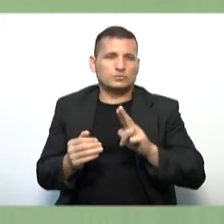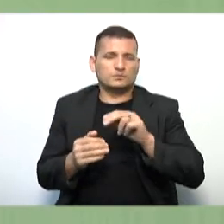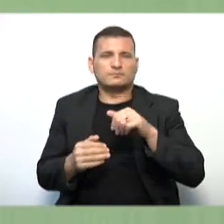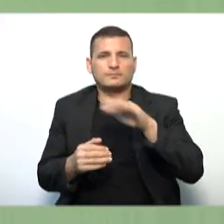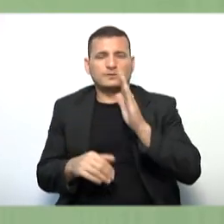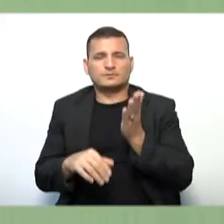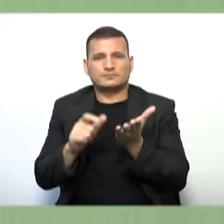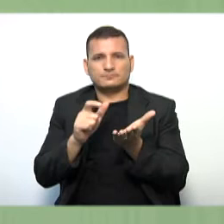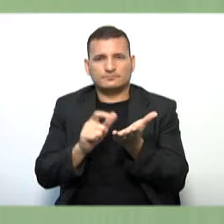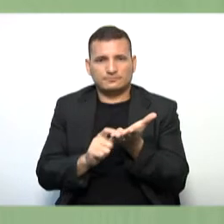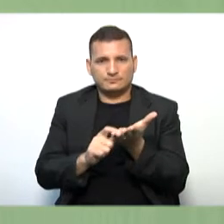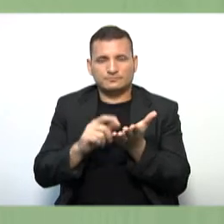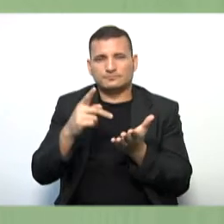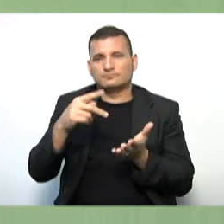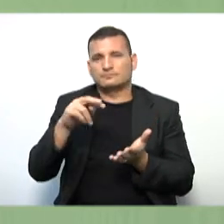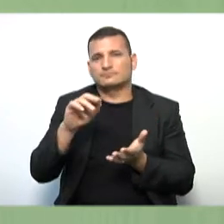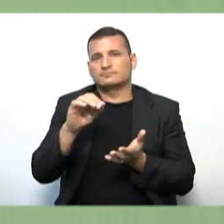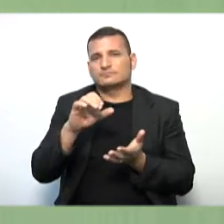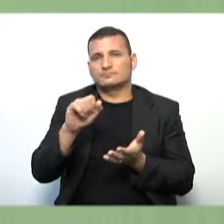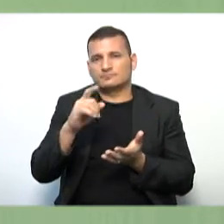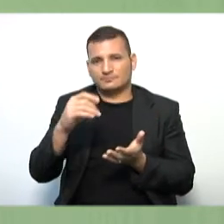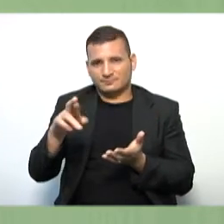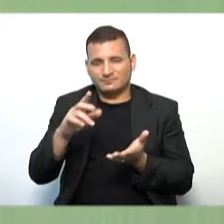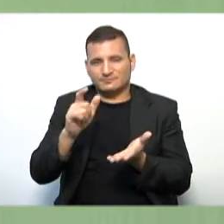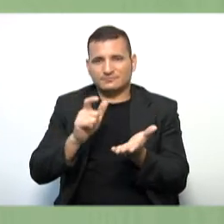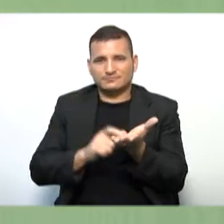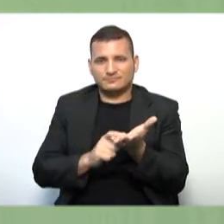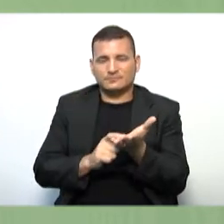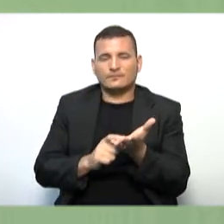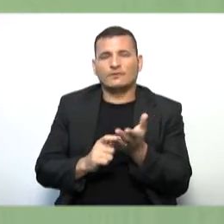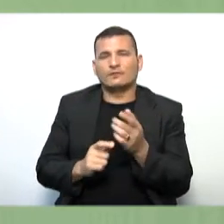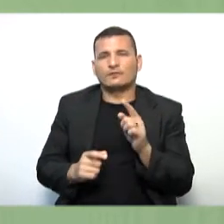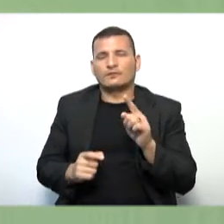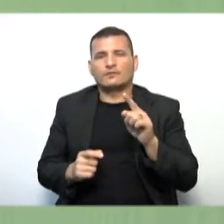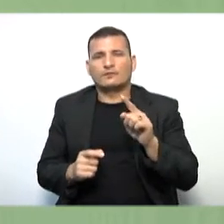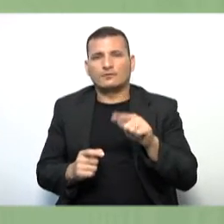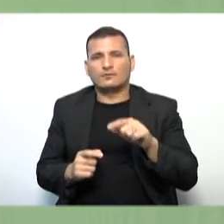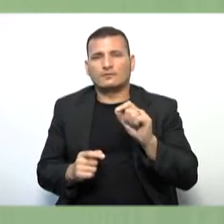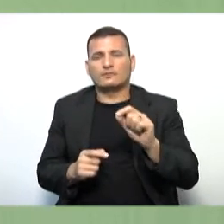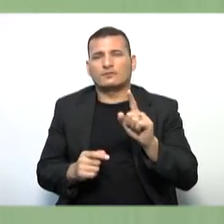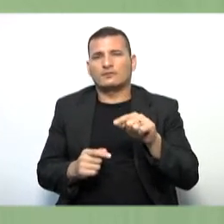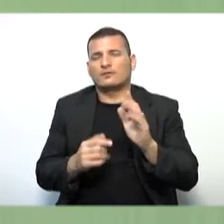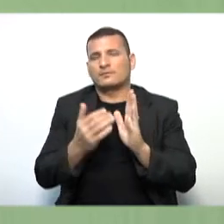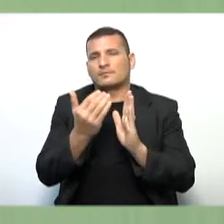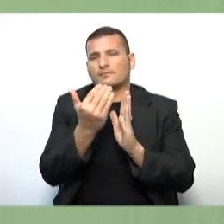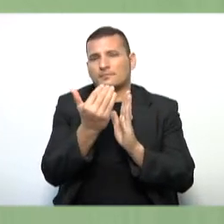de processador é o que a gente traz nos nossos programas de